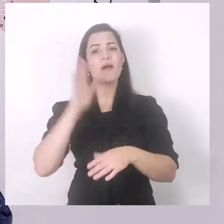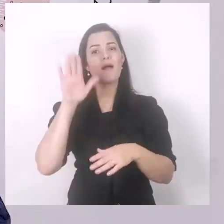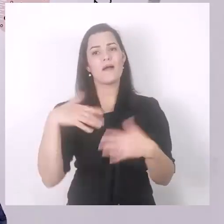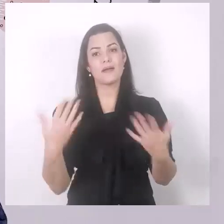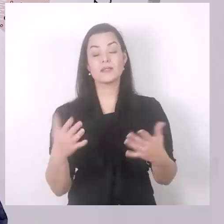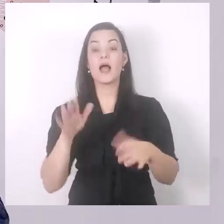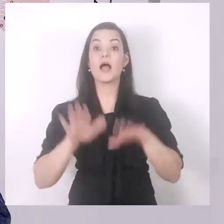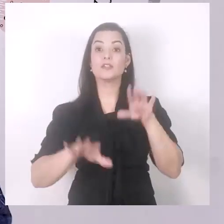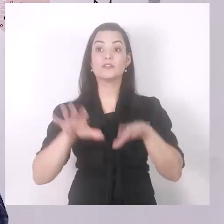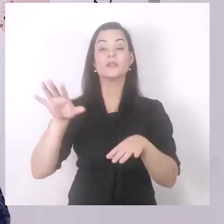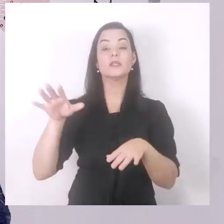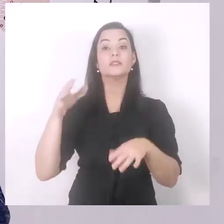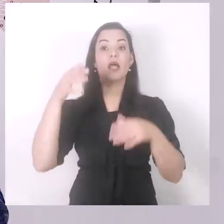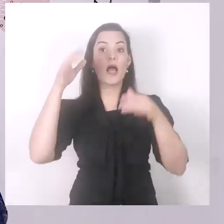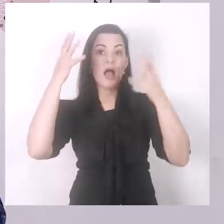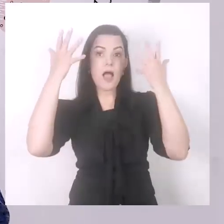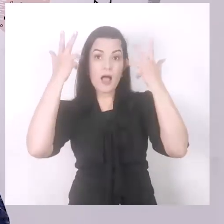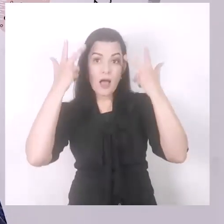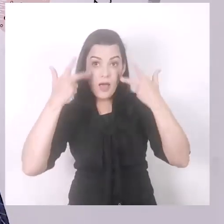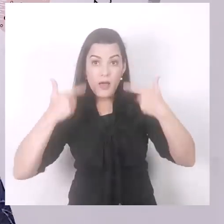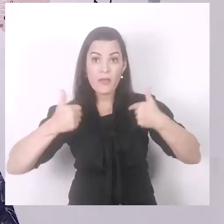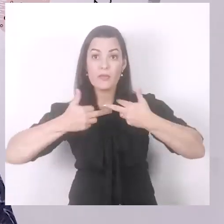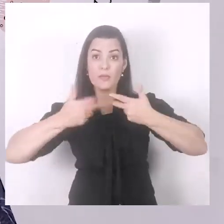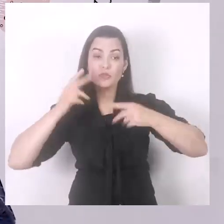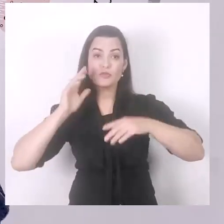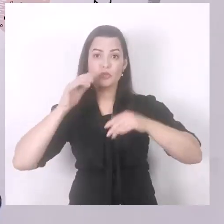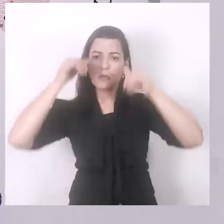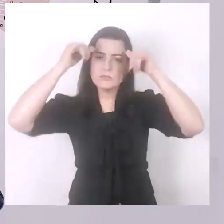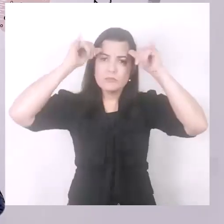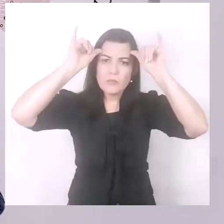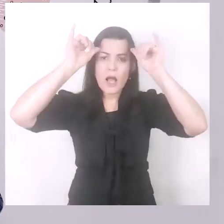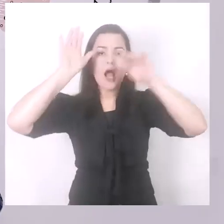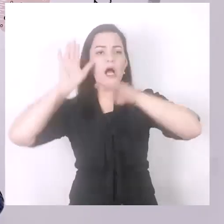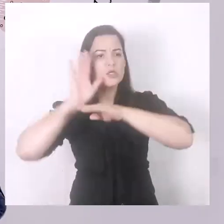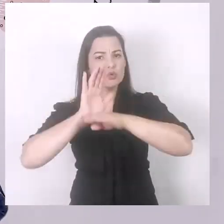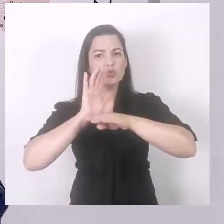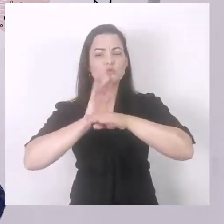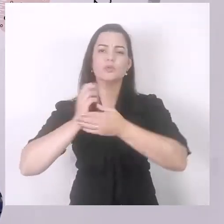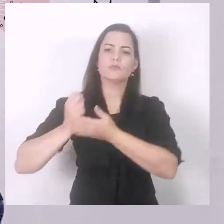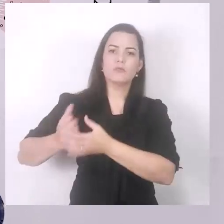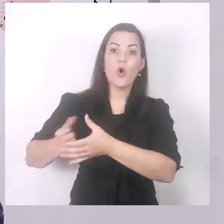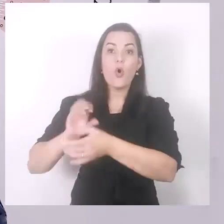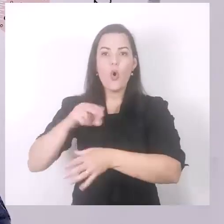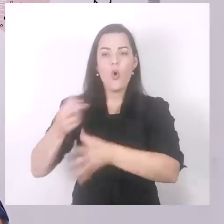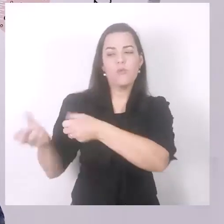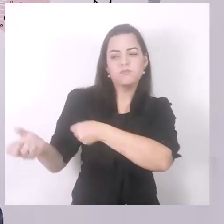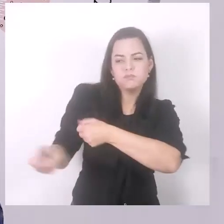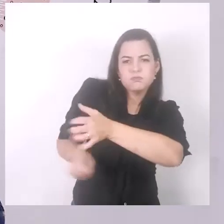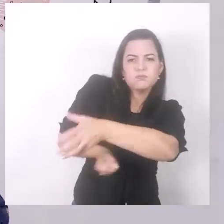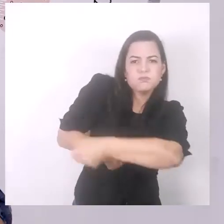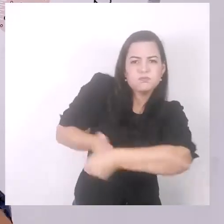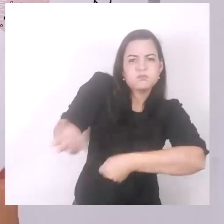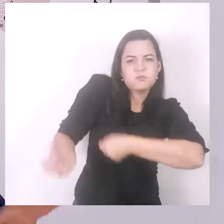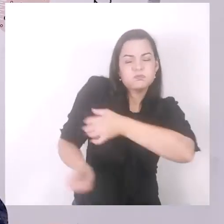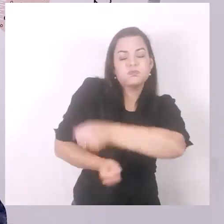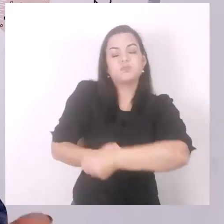utilizando animais ou apenas sendo arrastados por longas distâncias. E foi a partir dessa necessidade